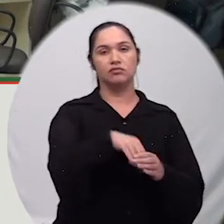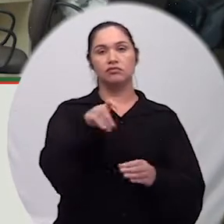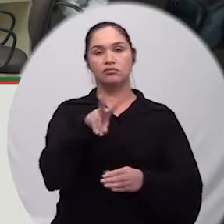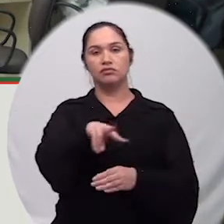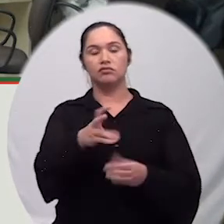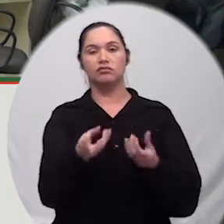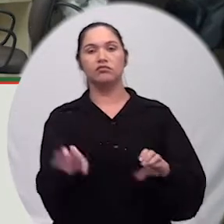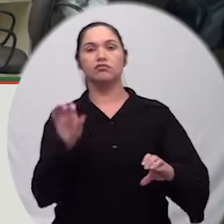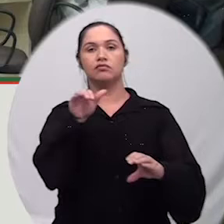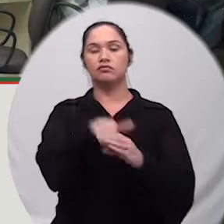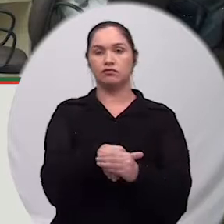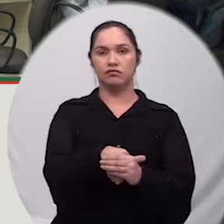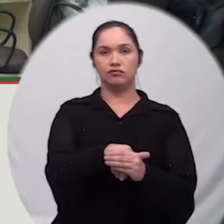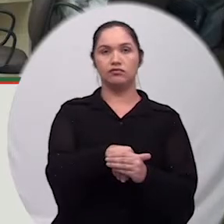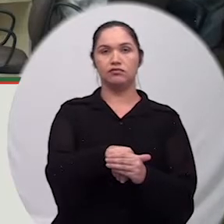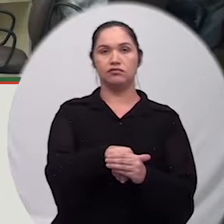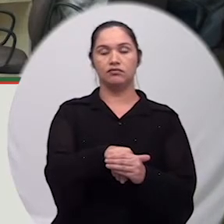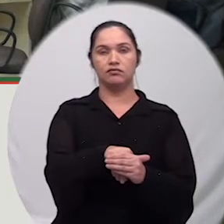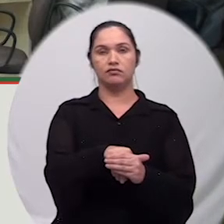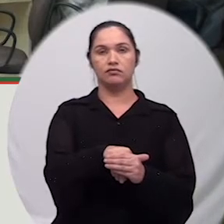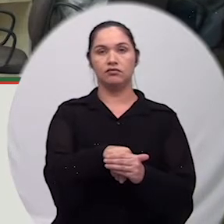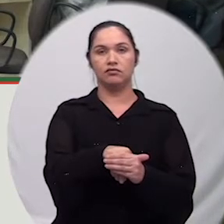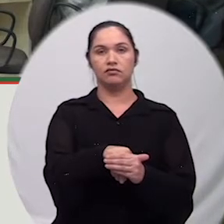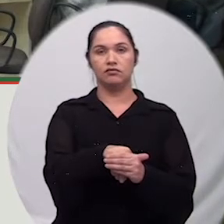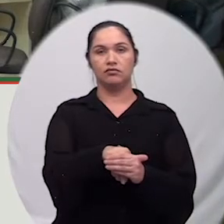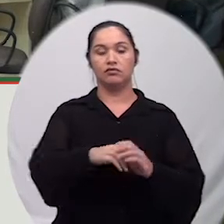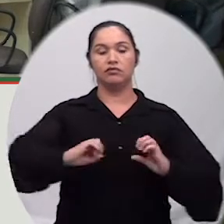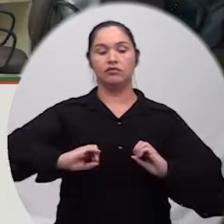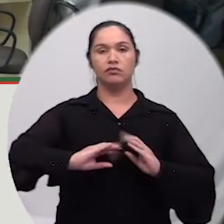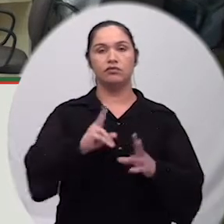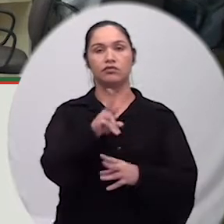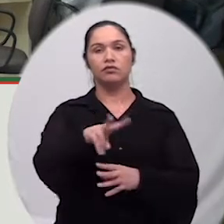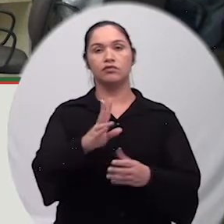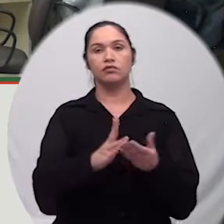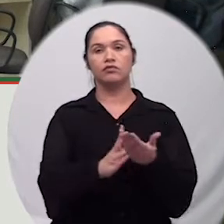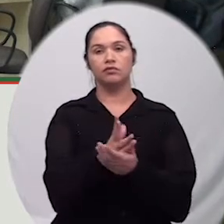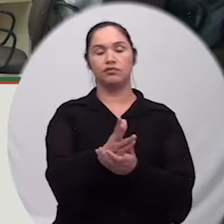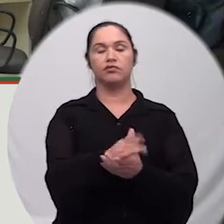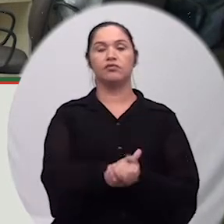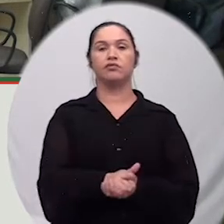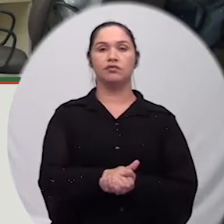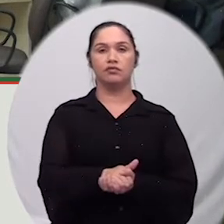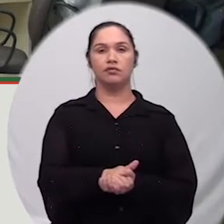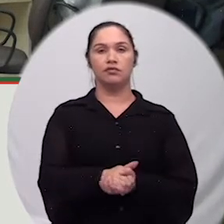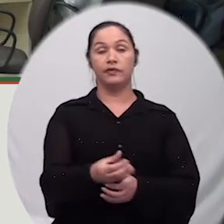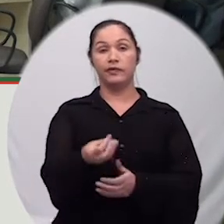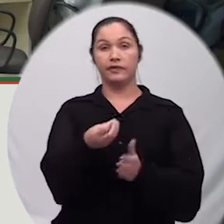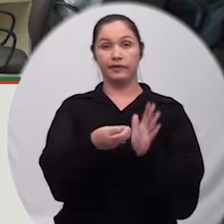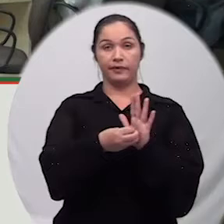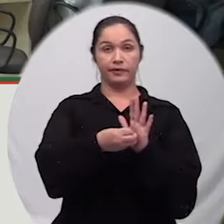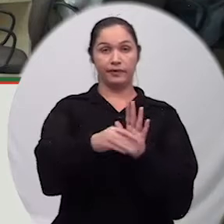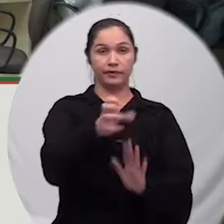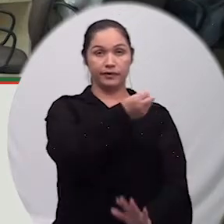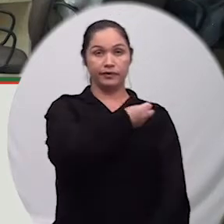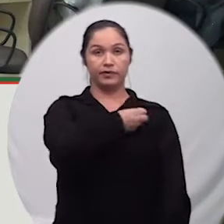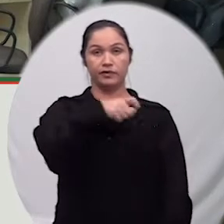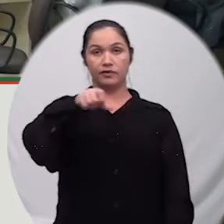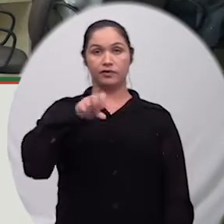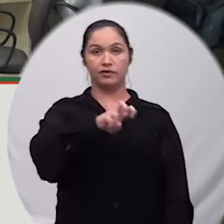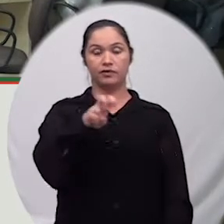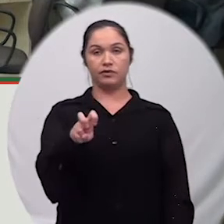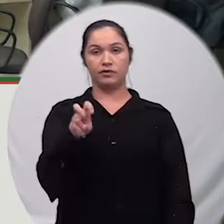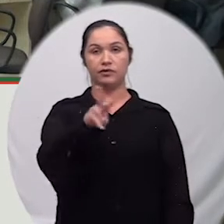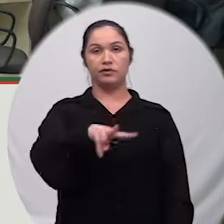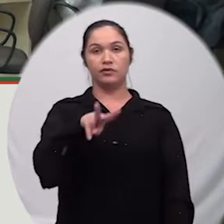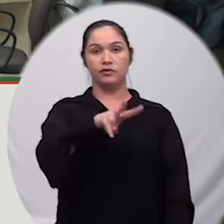Os contrários se manifestam, favorável permaneça como estão. Aprovado por unanimidade. Indicação número